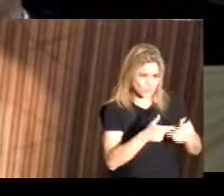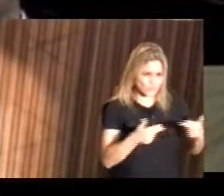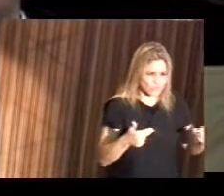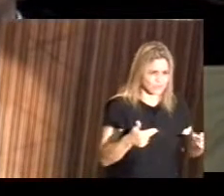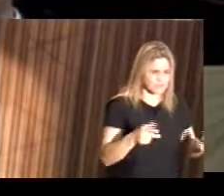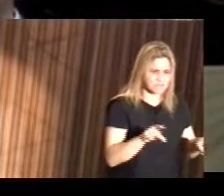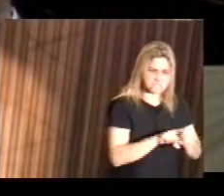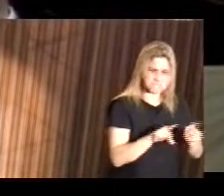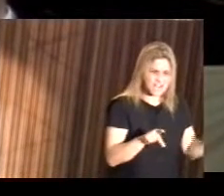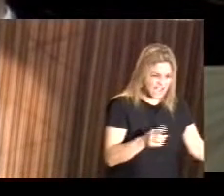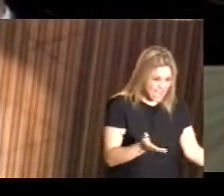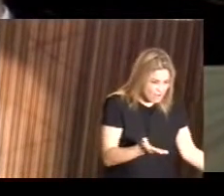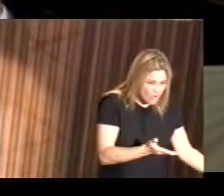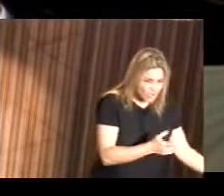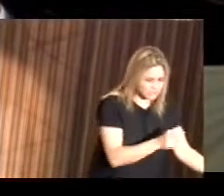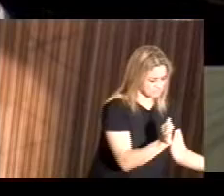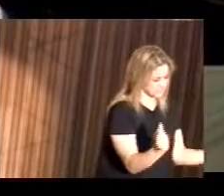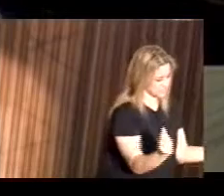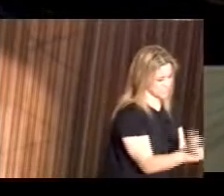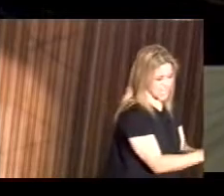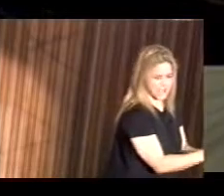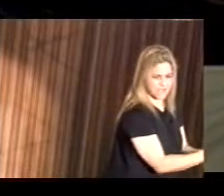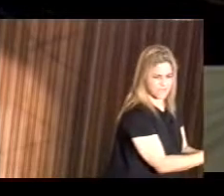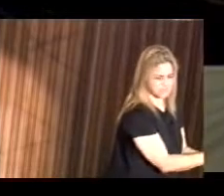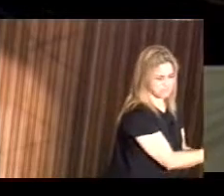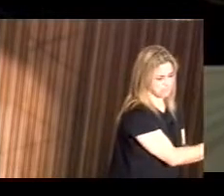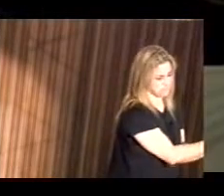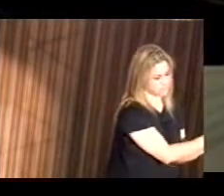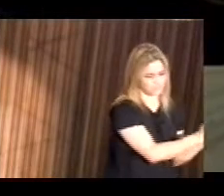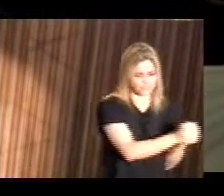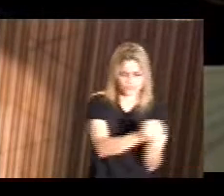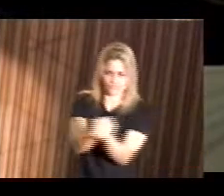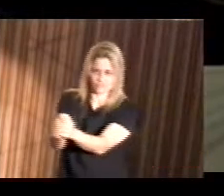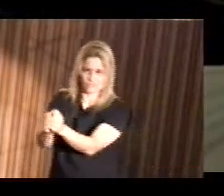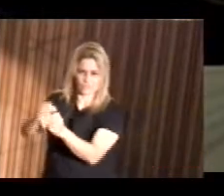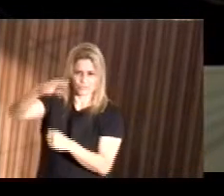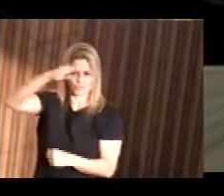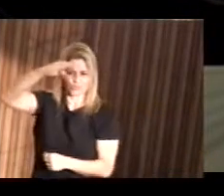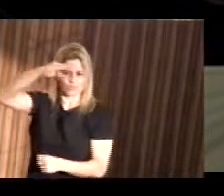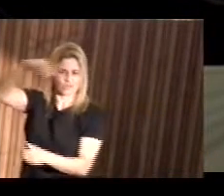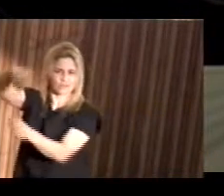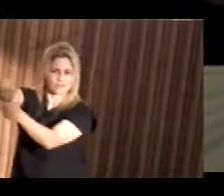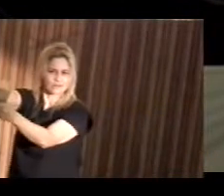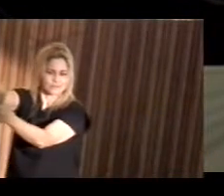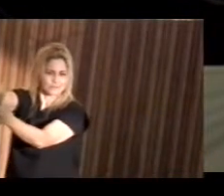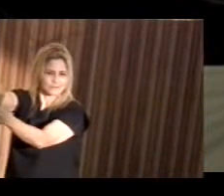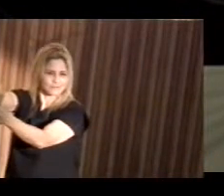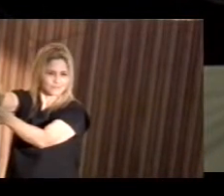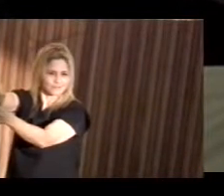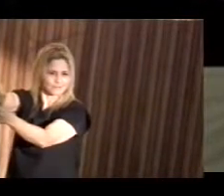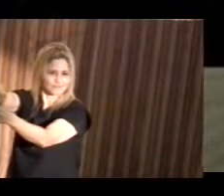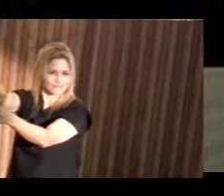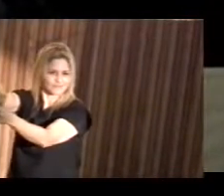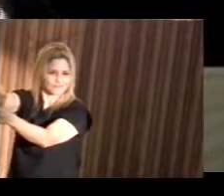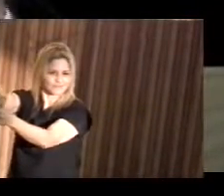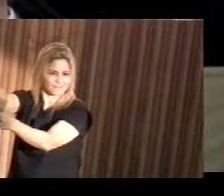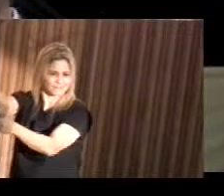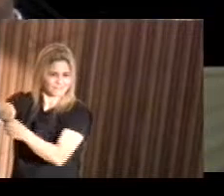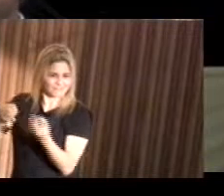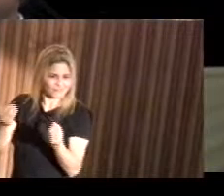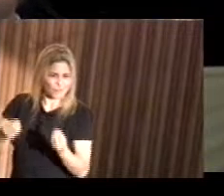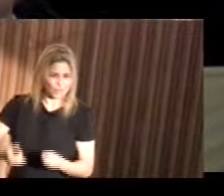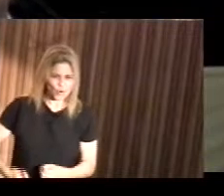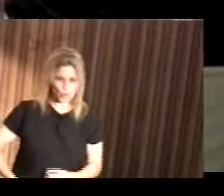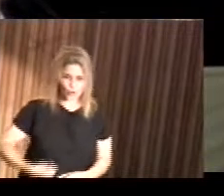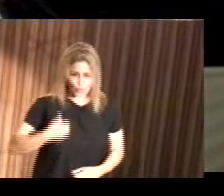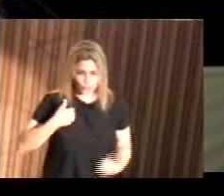pelo jeitão de viver daquele mundo, agora ele é um escravo do sistema de valores